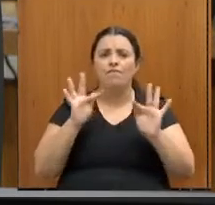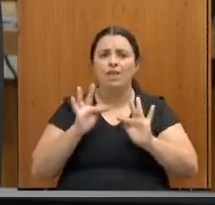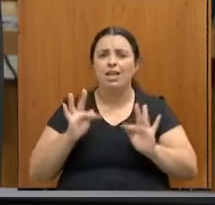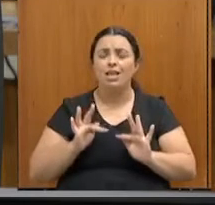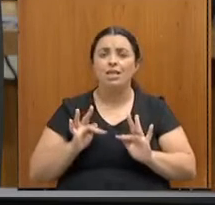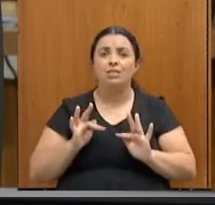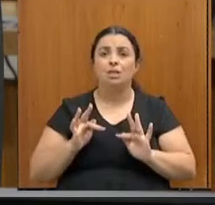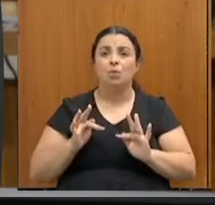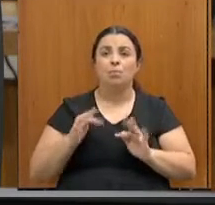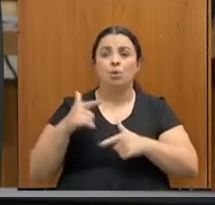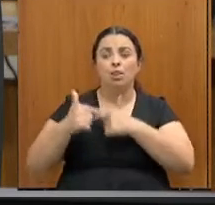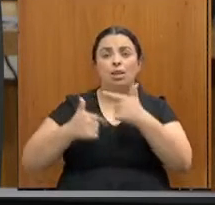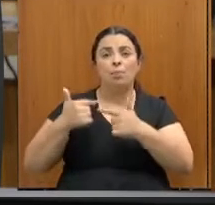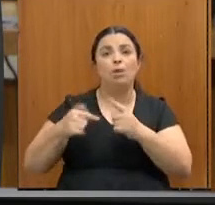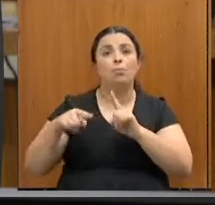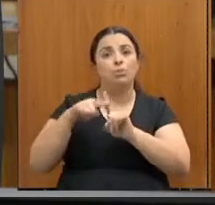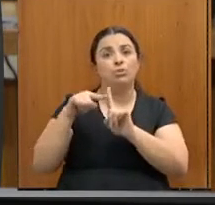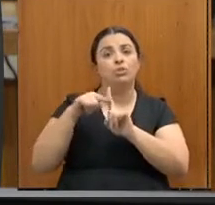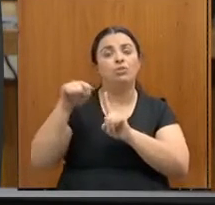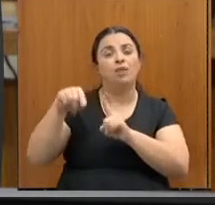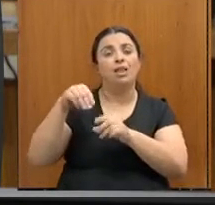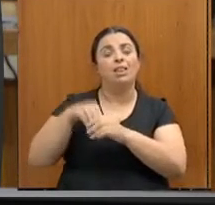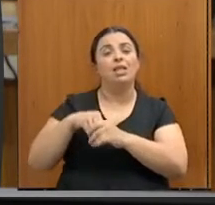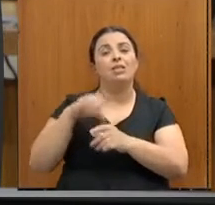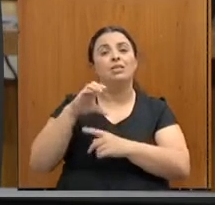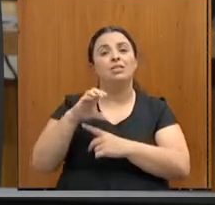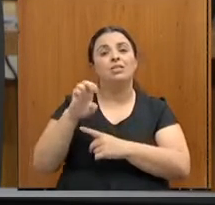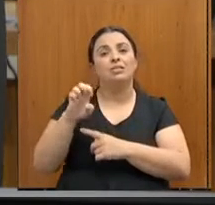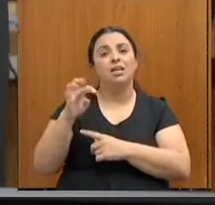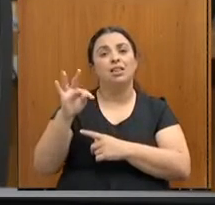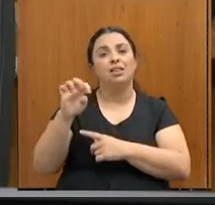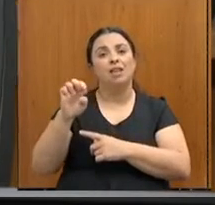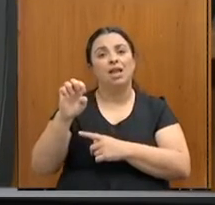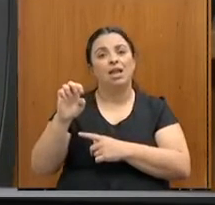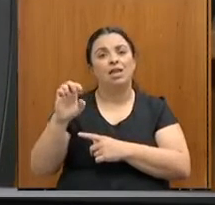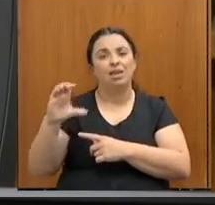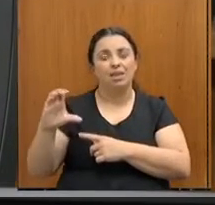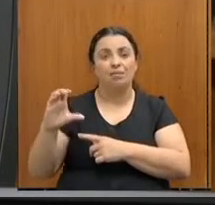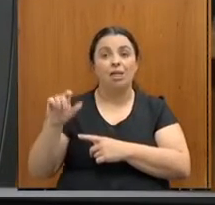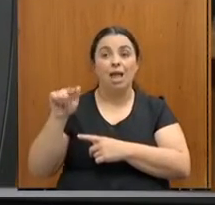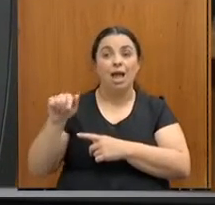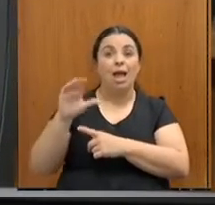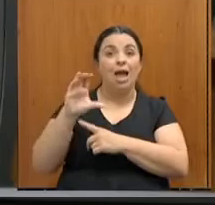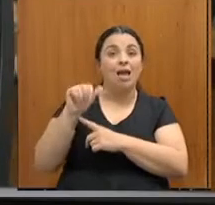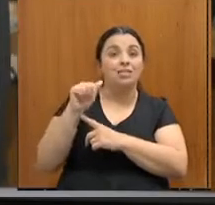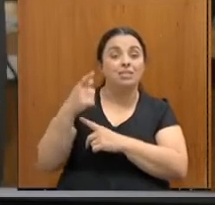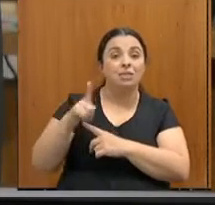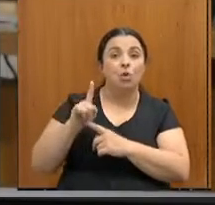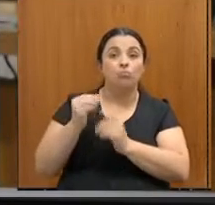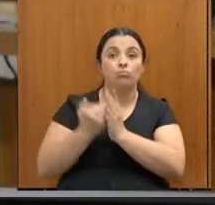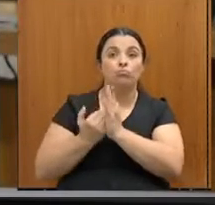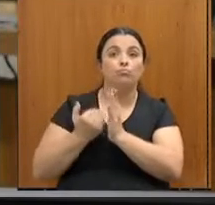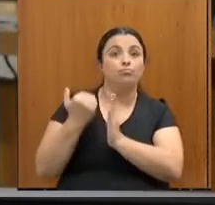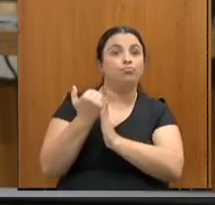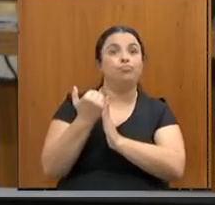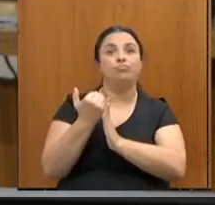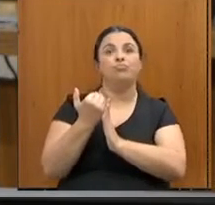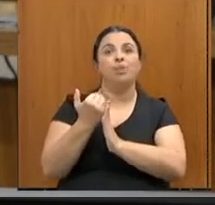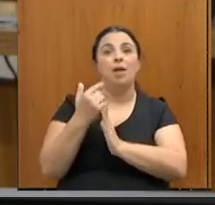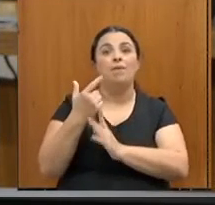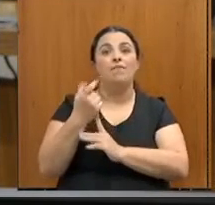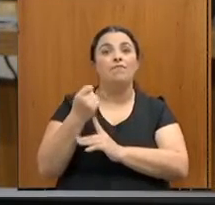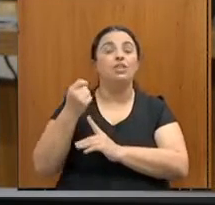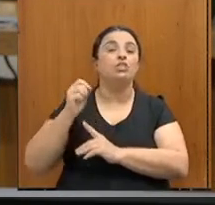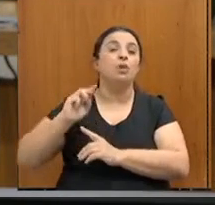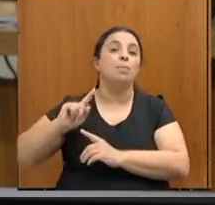o preço da ação subiu de 20 graus para mais de 120 reais nesse período em que eu escrevi